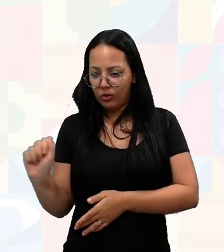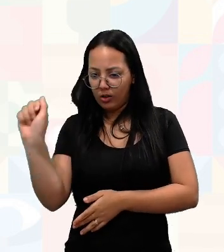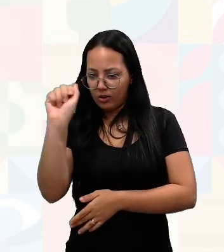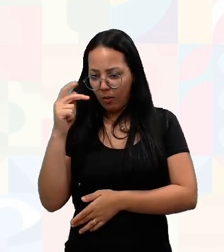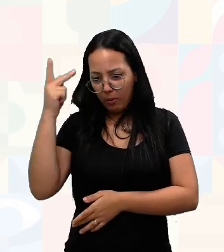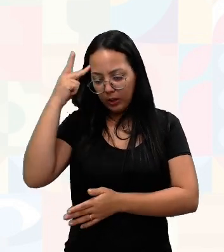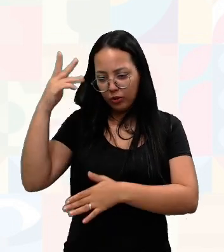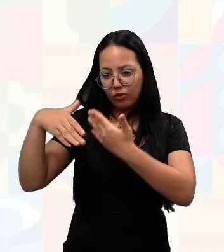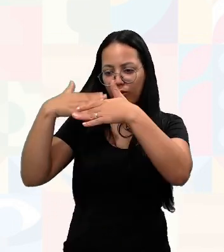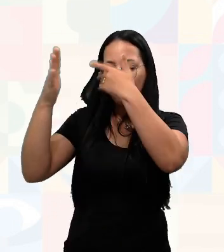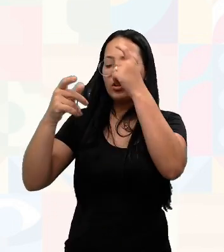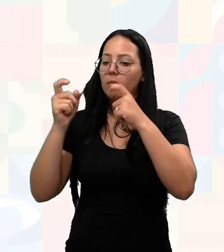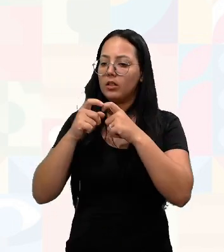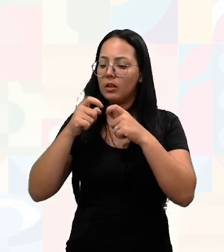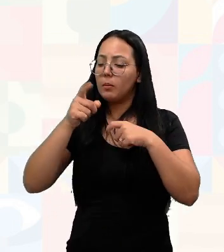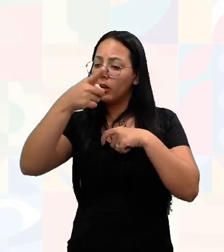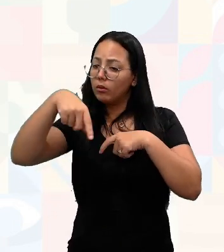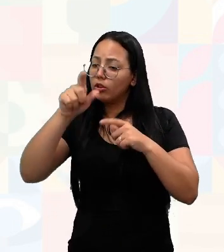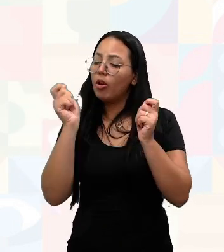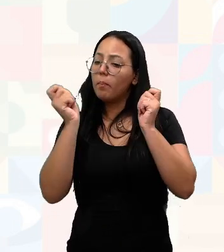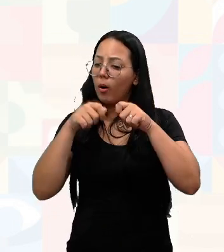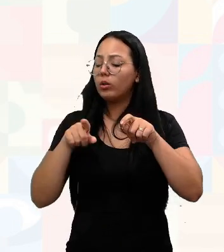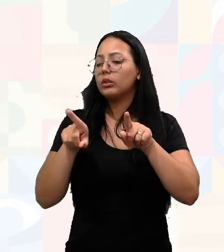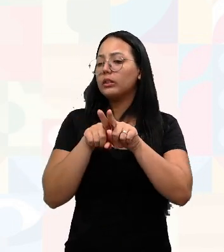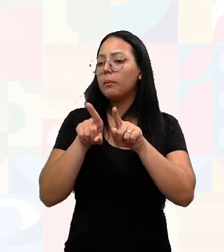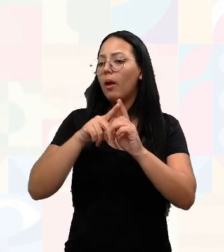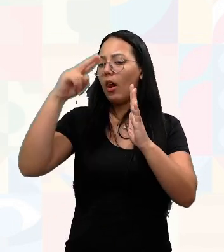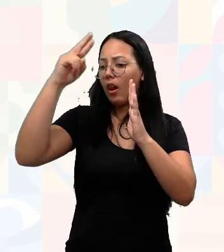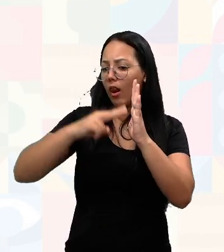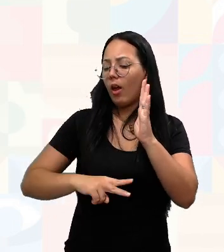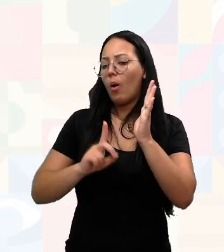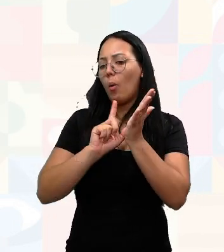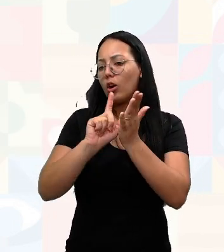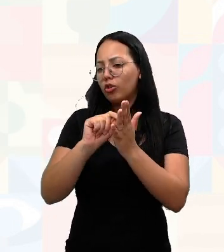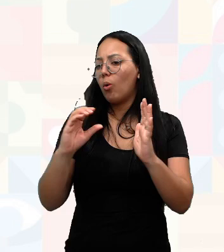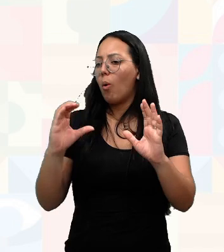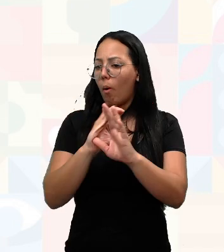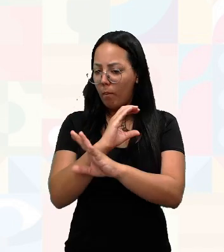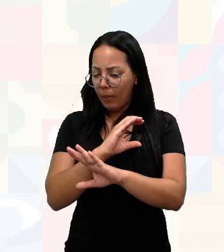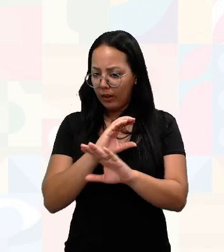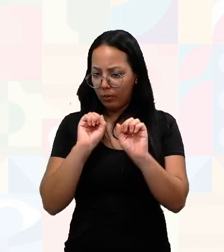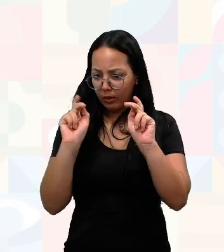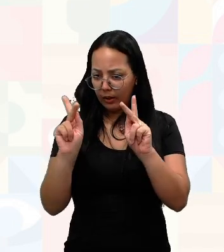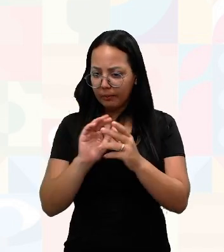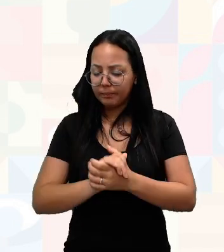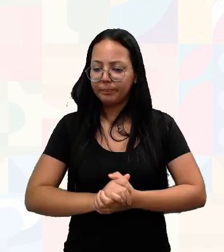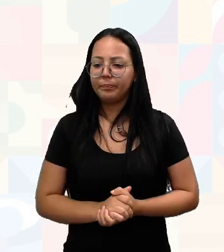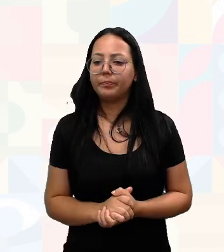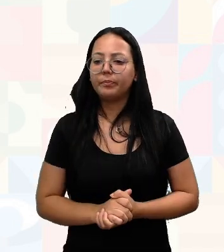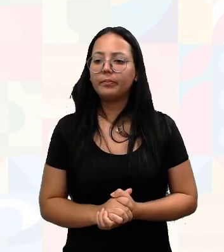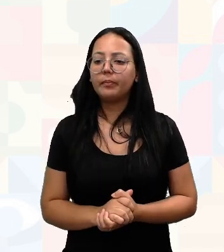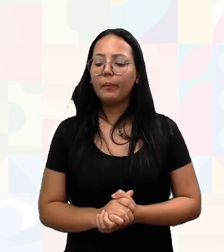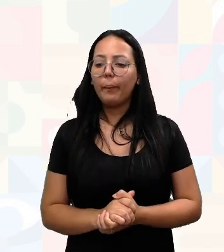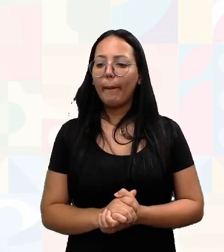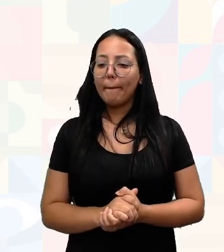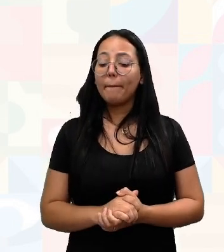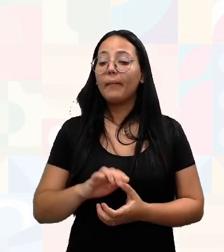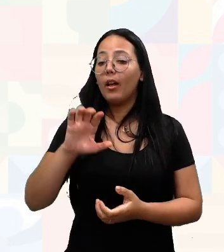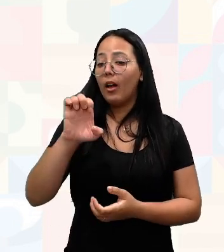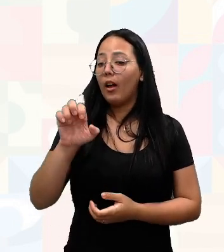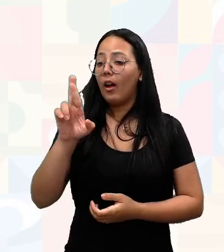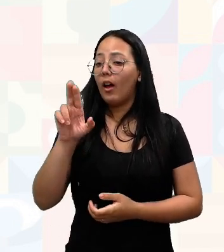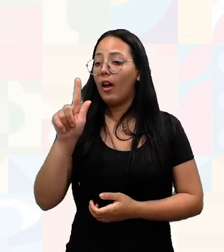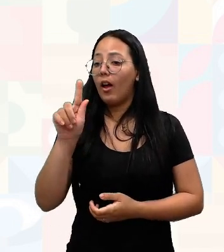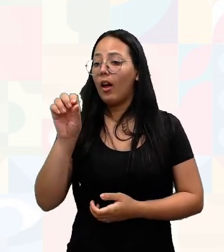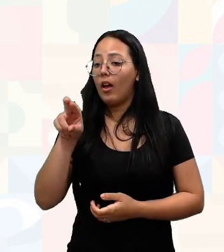da Medicina, para que vocês consigam, inclusive, ler o artigo completo com relação a essa questão, tá? A ergonomia é